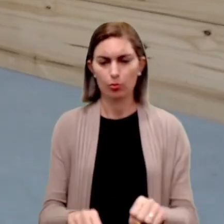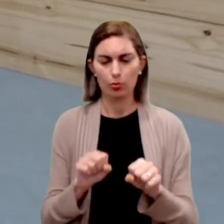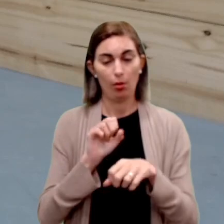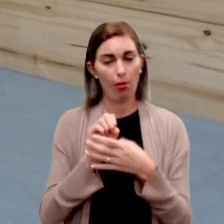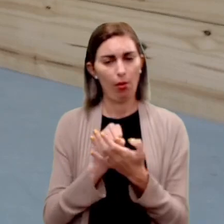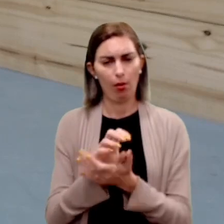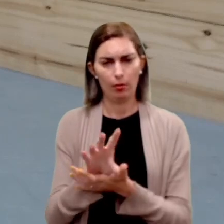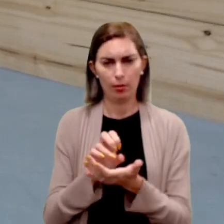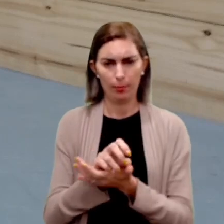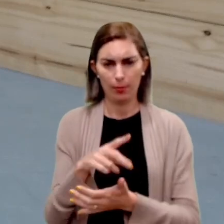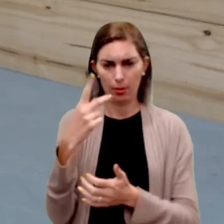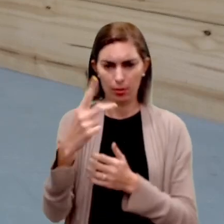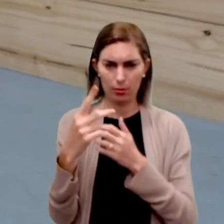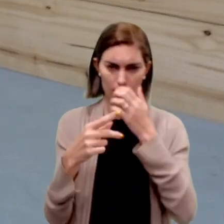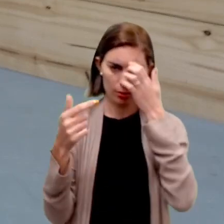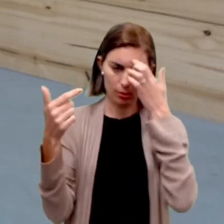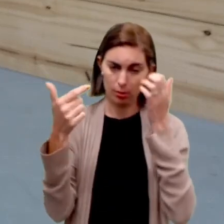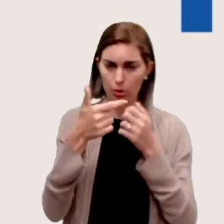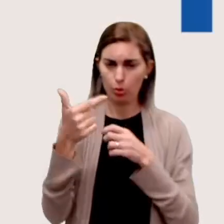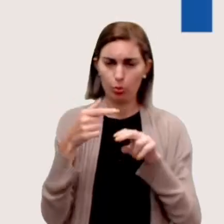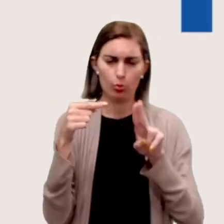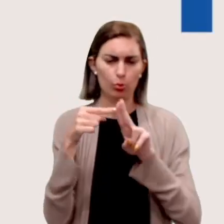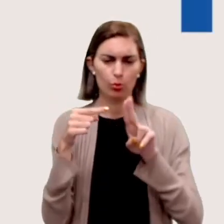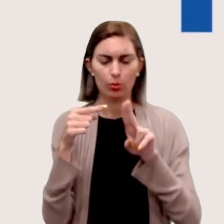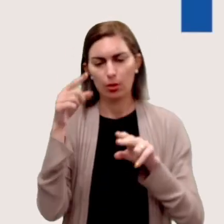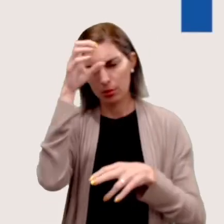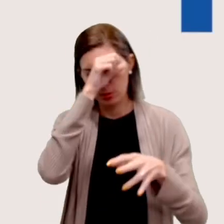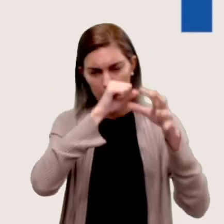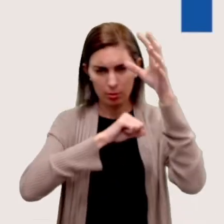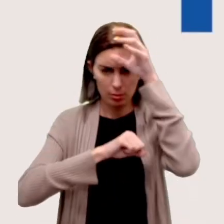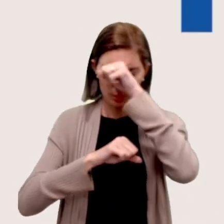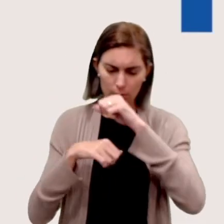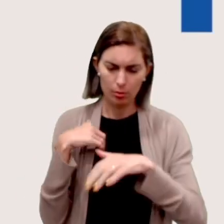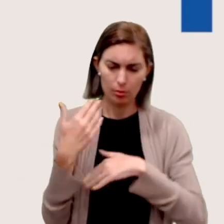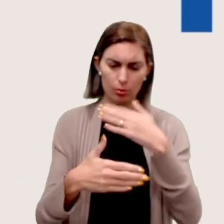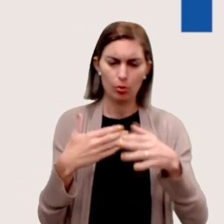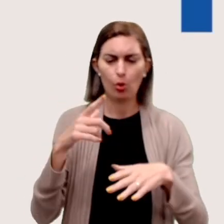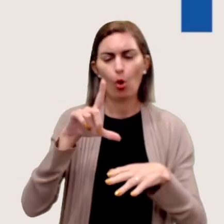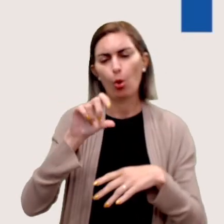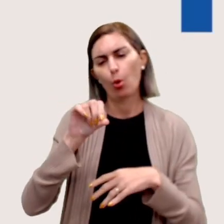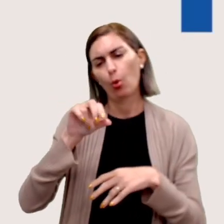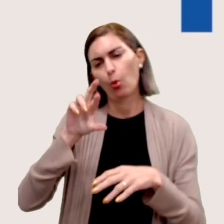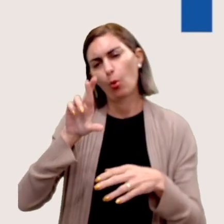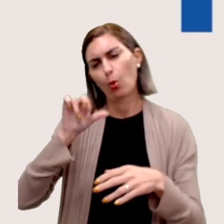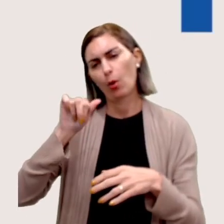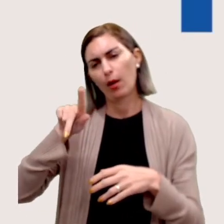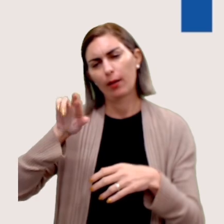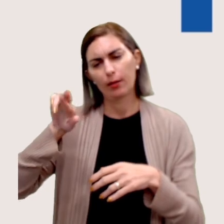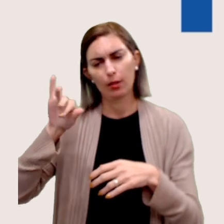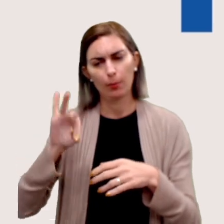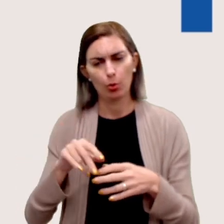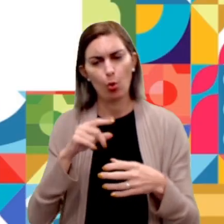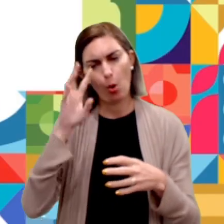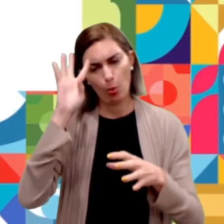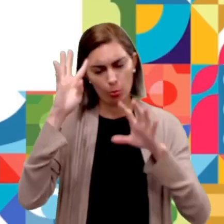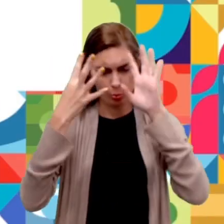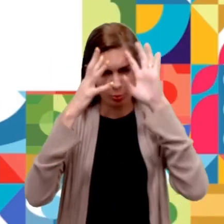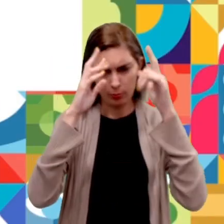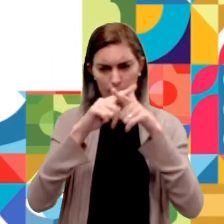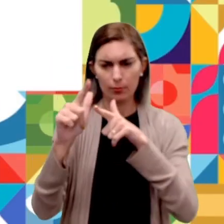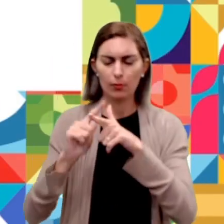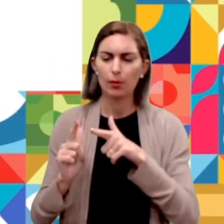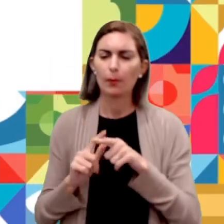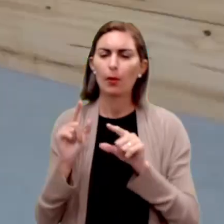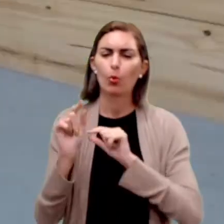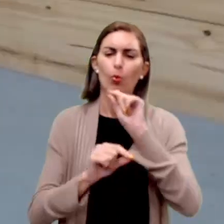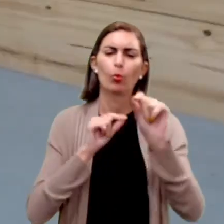ETEPAC. Nesta segunda unidade, nós vamos aprender como desenvolver um algoritmo para a resolução de um problema. Mas